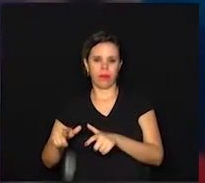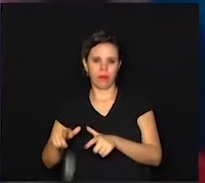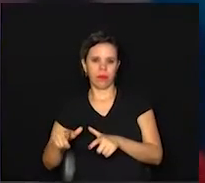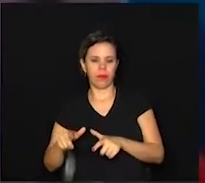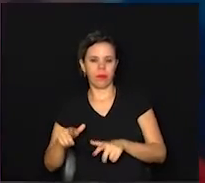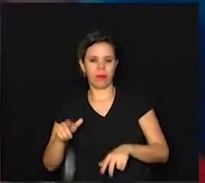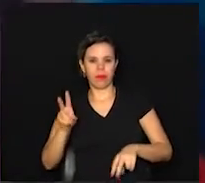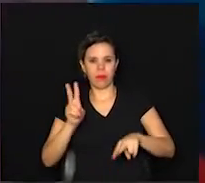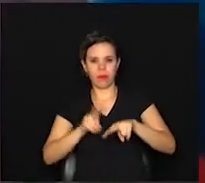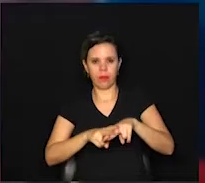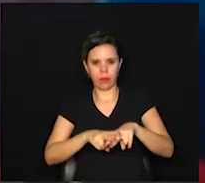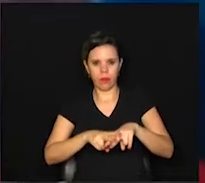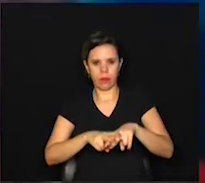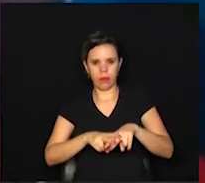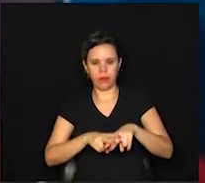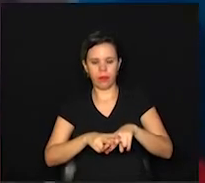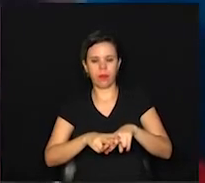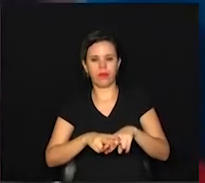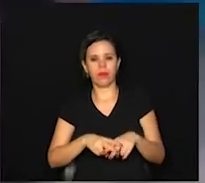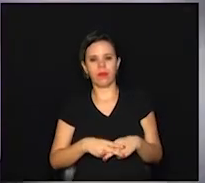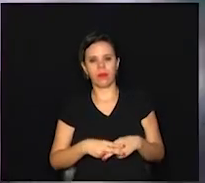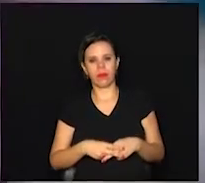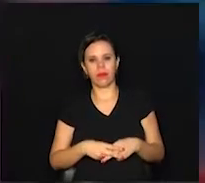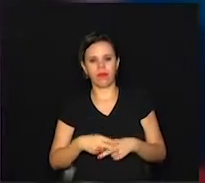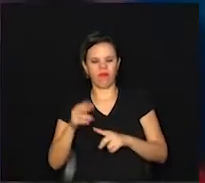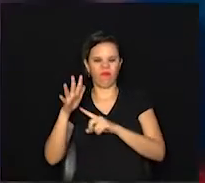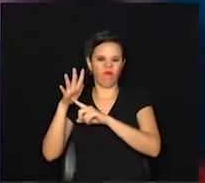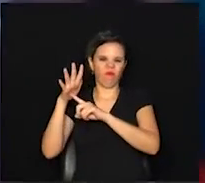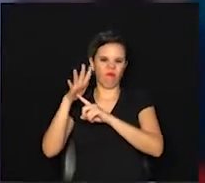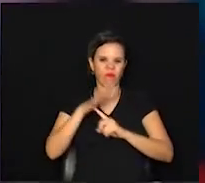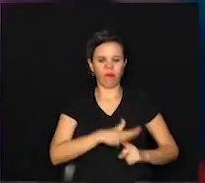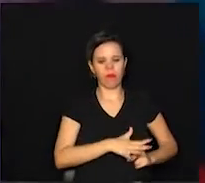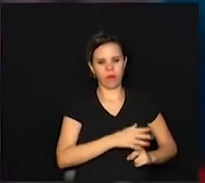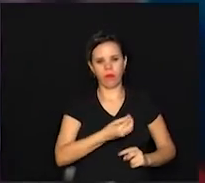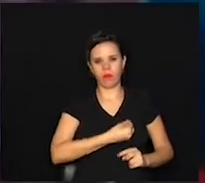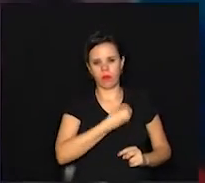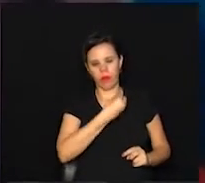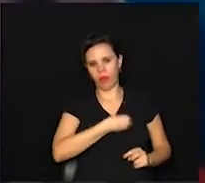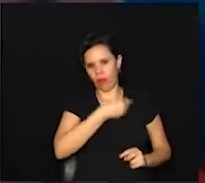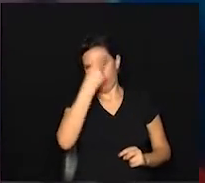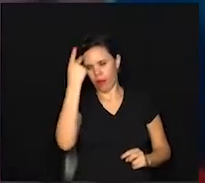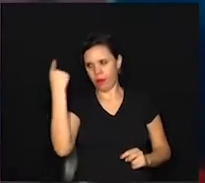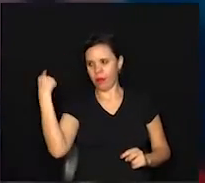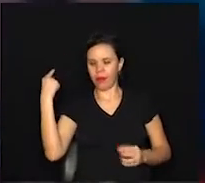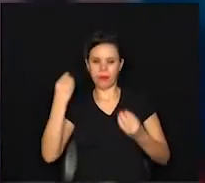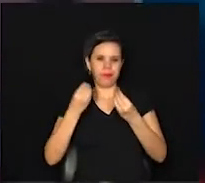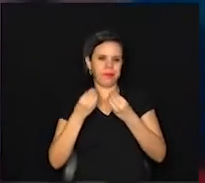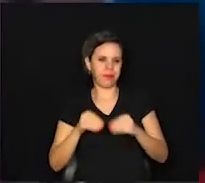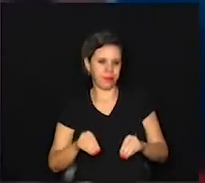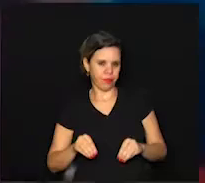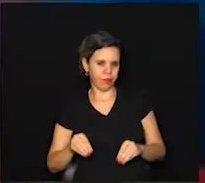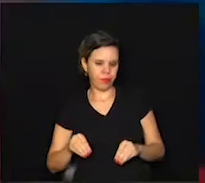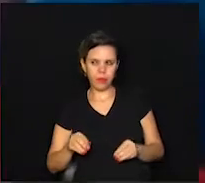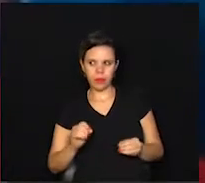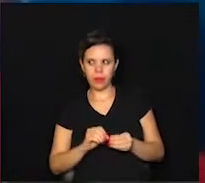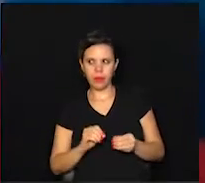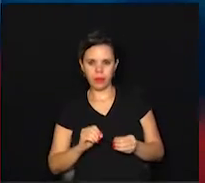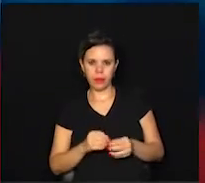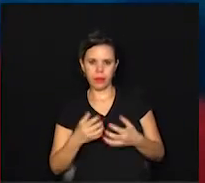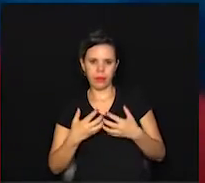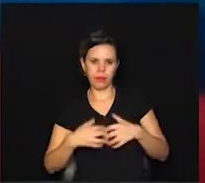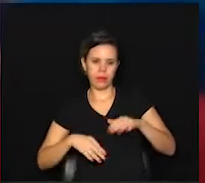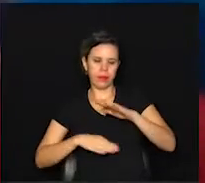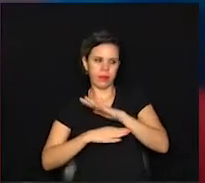centros de detenção e tortura. As vidas das pessoas atingidas, isso foi feito, né, na